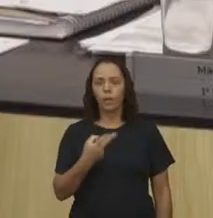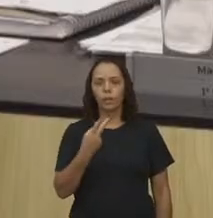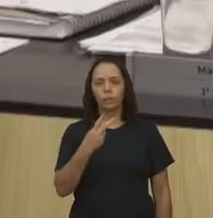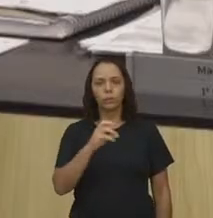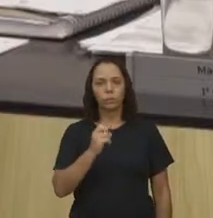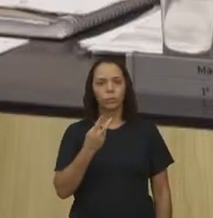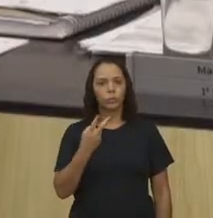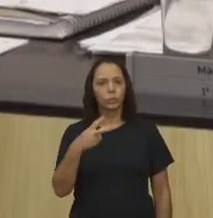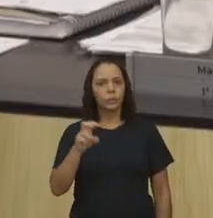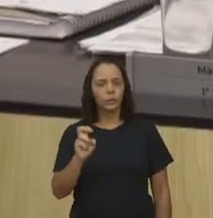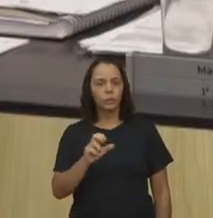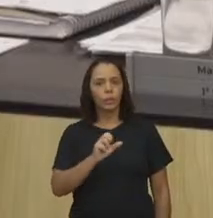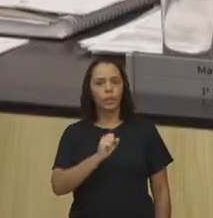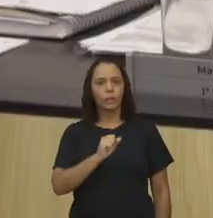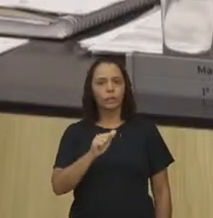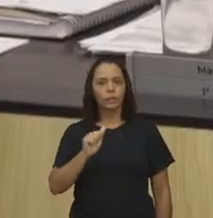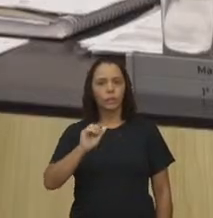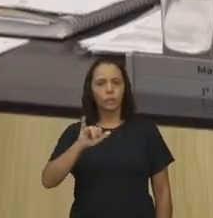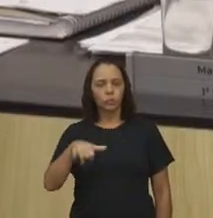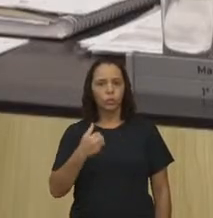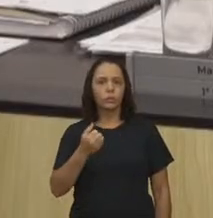2491/2025,